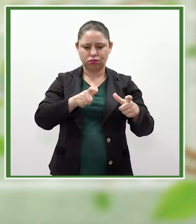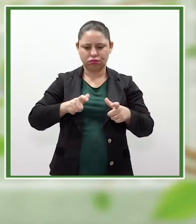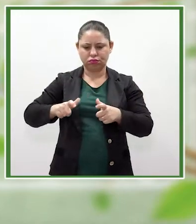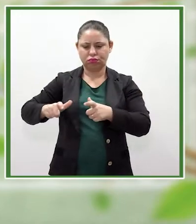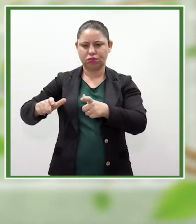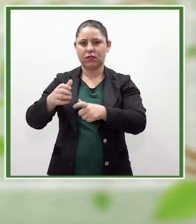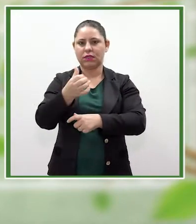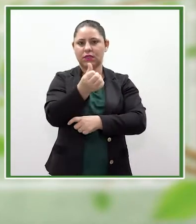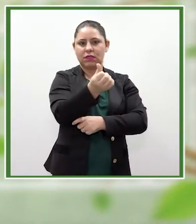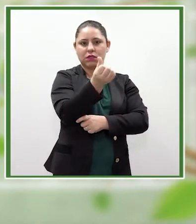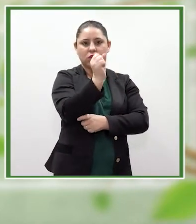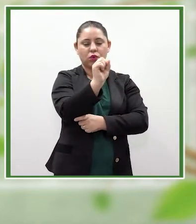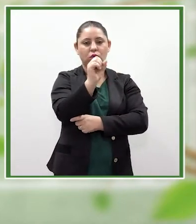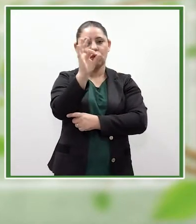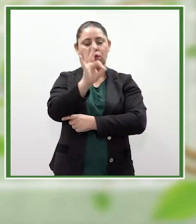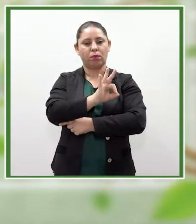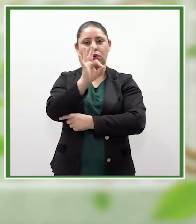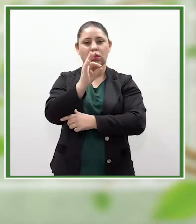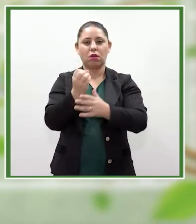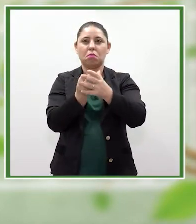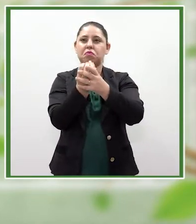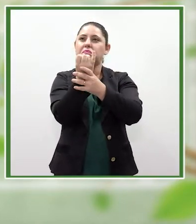né, certamente devem ser direcionados